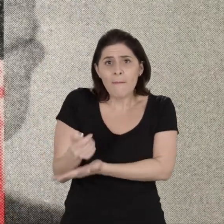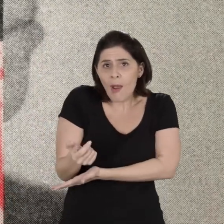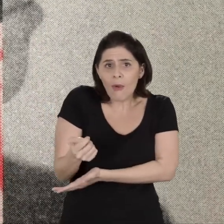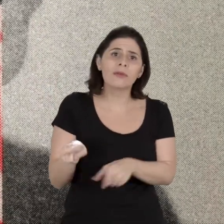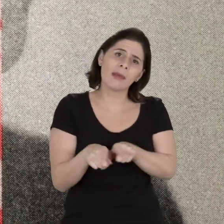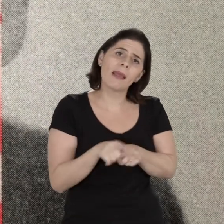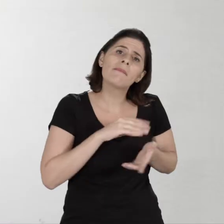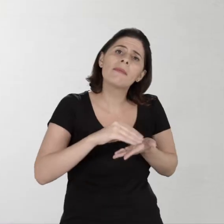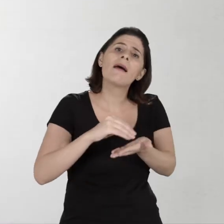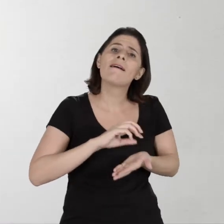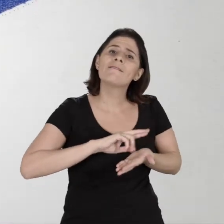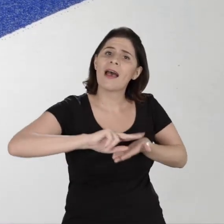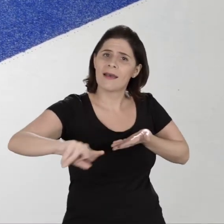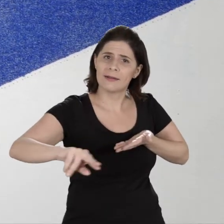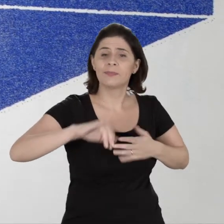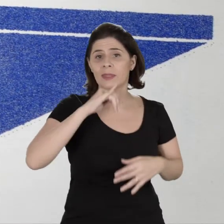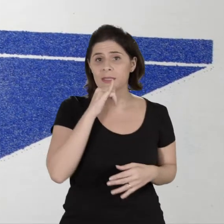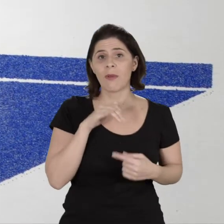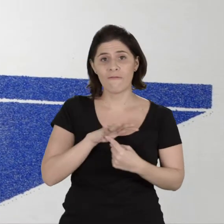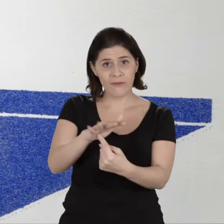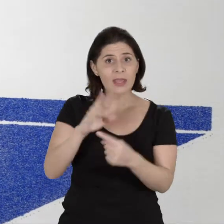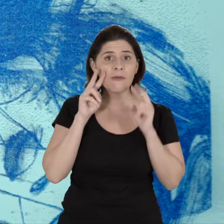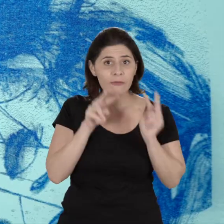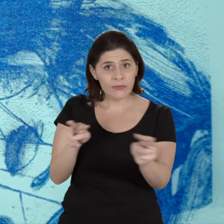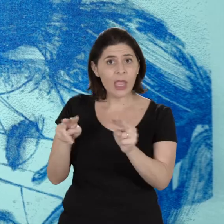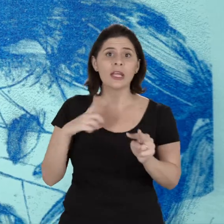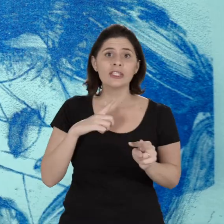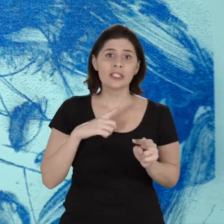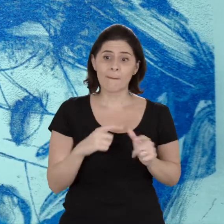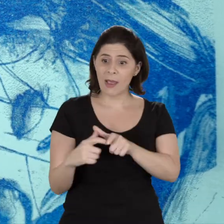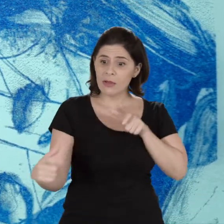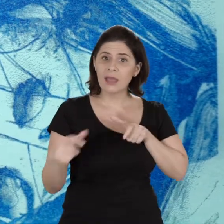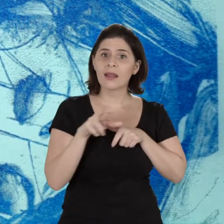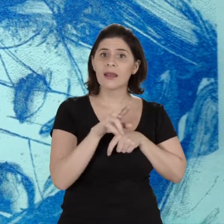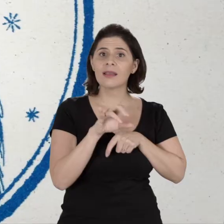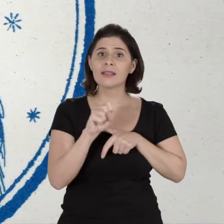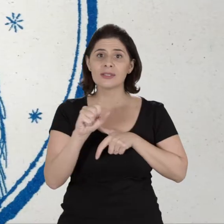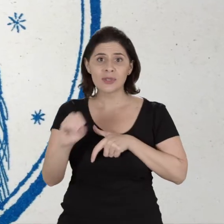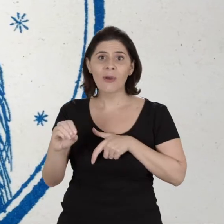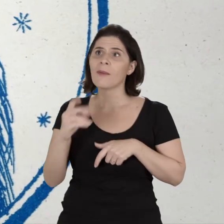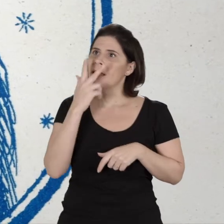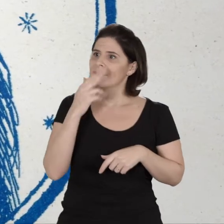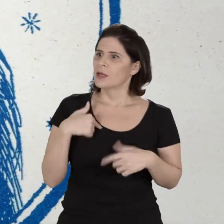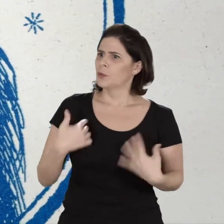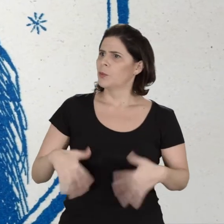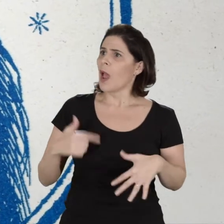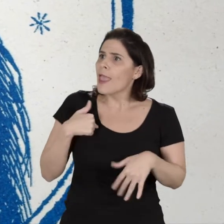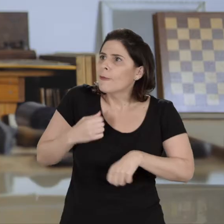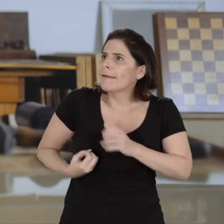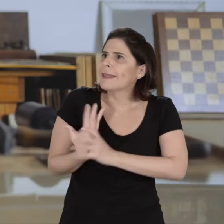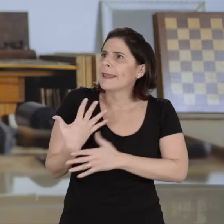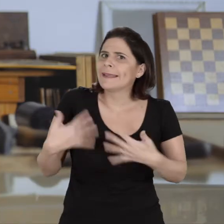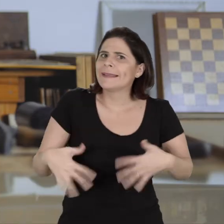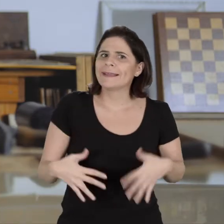plana, até observei as publicações que estavam lá, assim, mais da metade era riso, eu fiquei com uma sensação de criei um monstro, assim, alguma coisa assim. A maneira